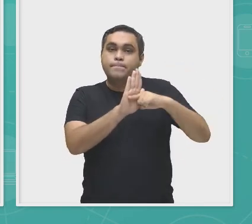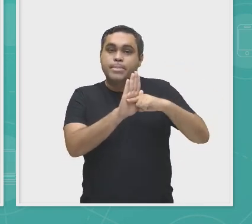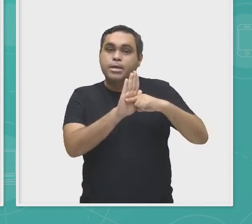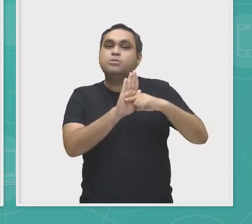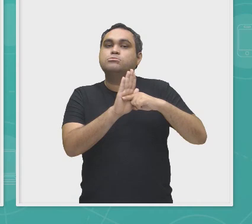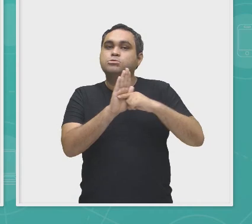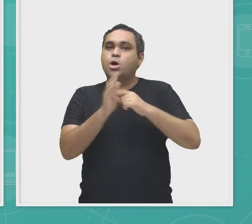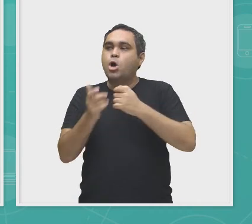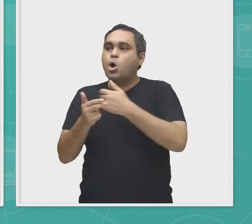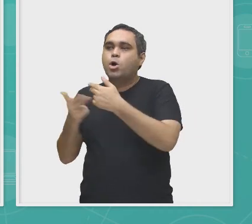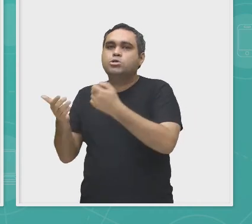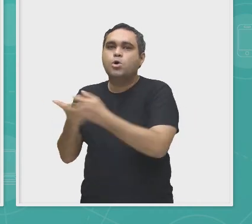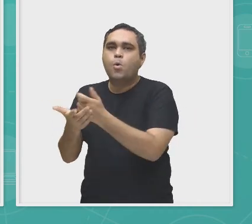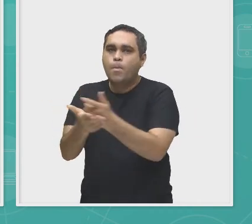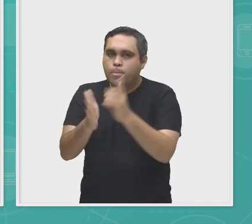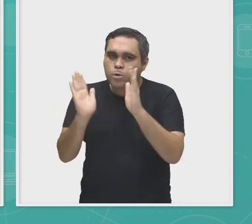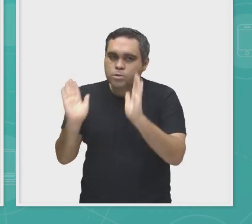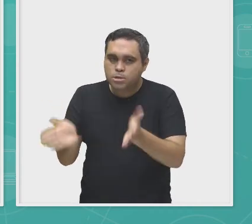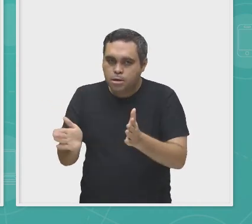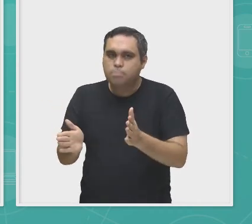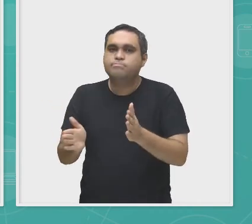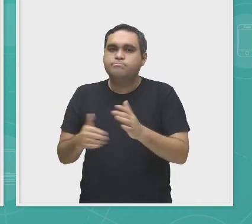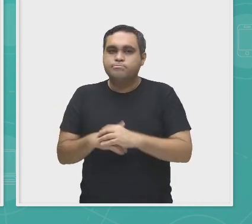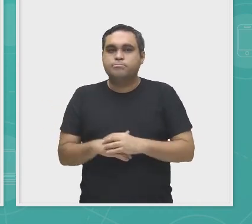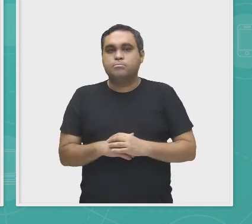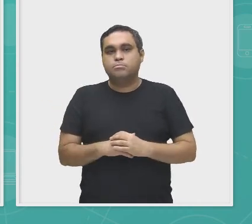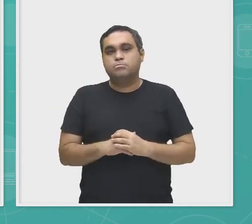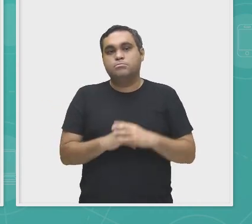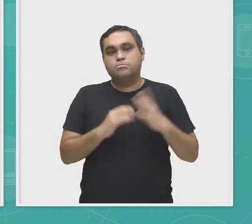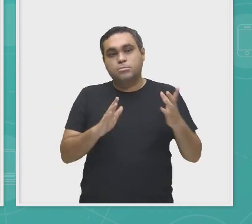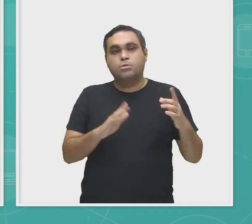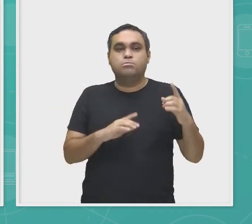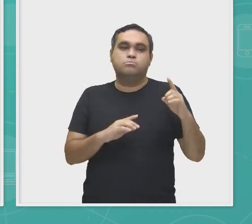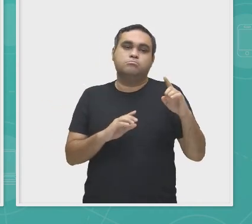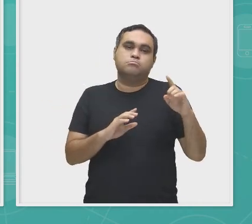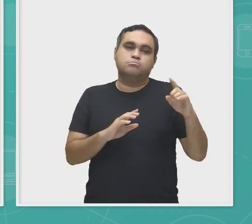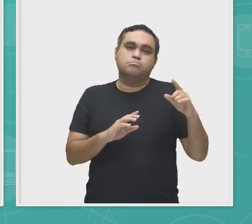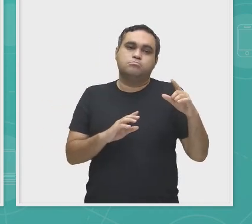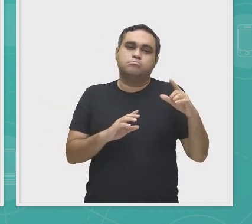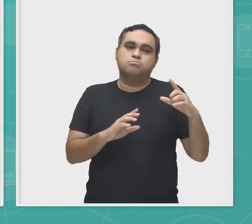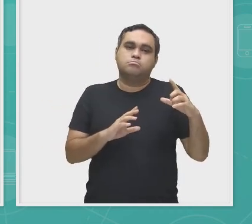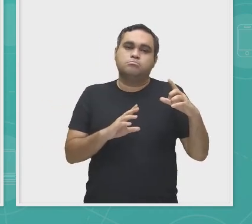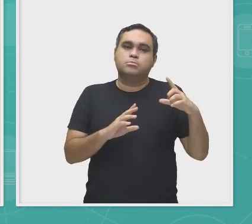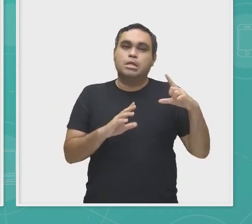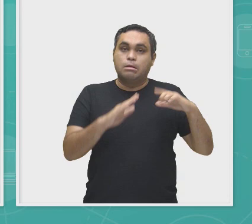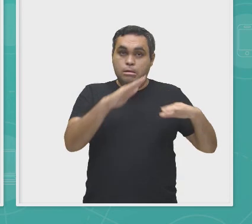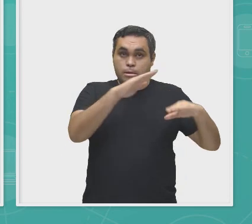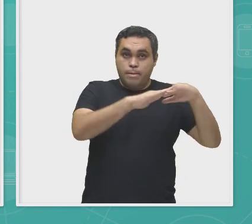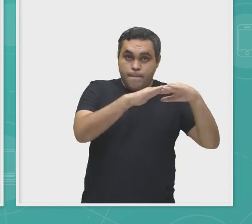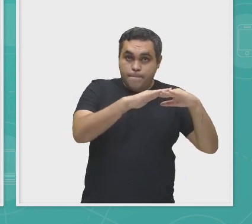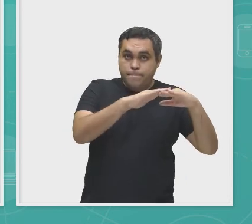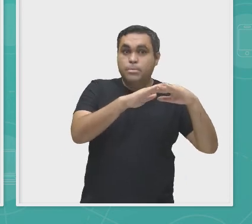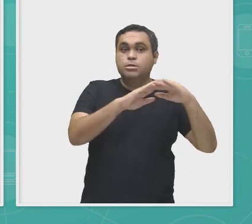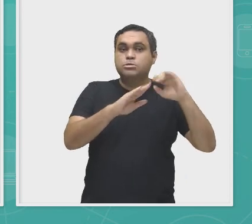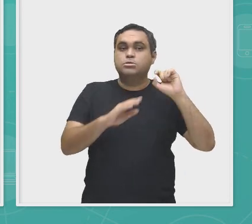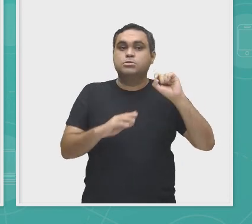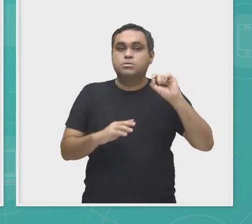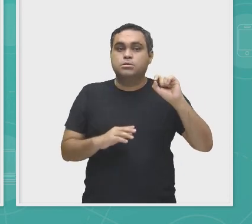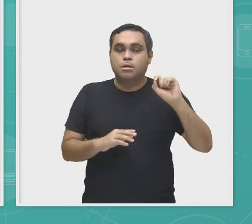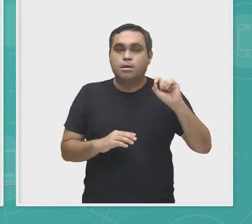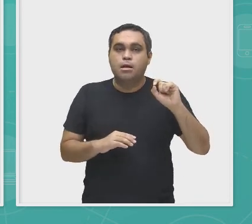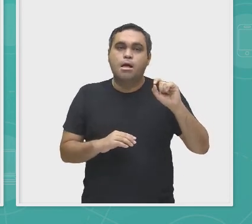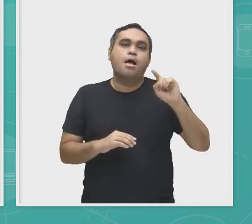débito. Então, saldo vai ser igual. Qual é o limite do nosso cartão aqui, do cartão de Pedro, para falar a